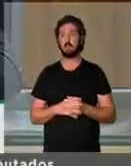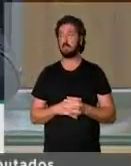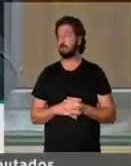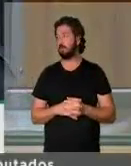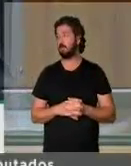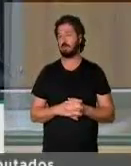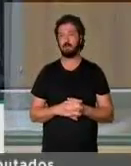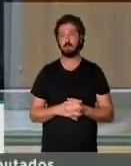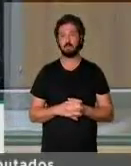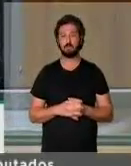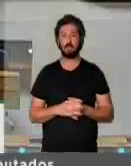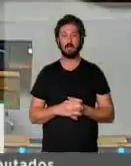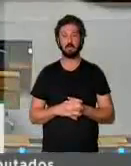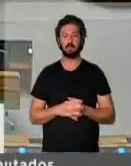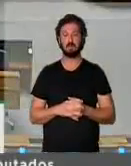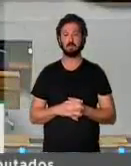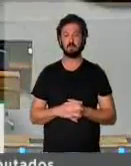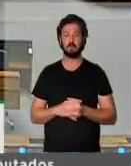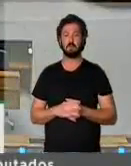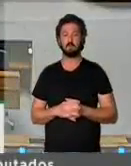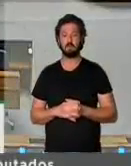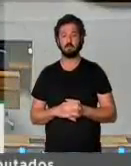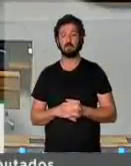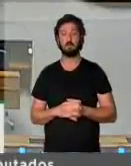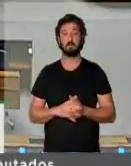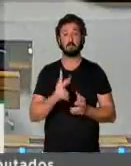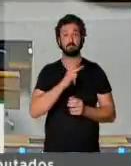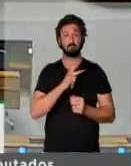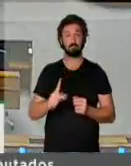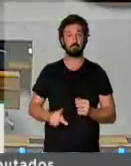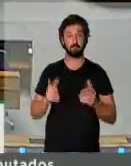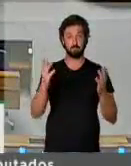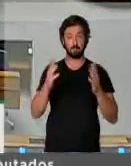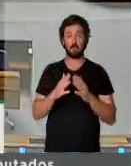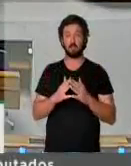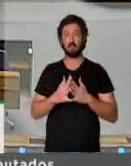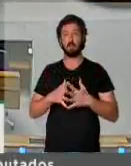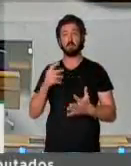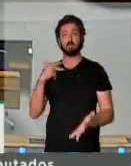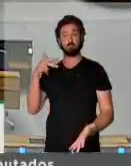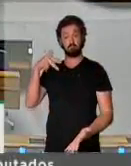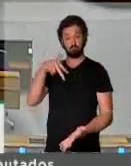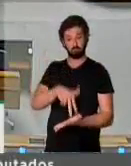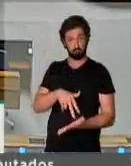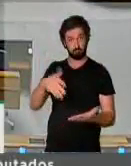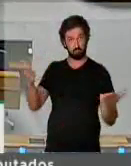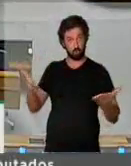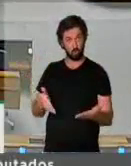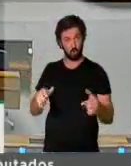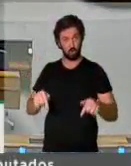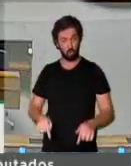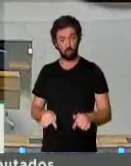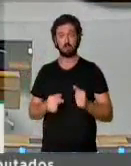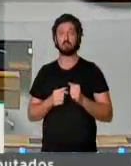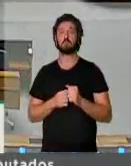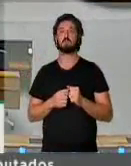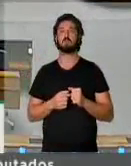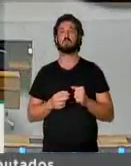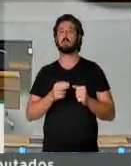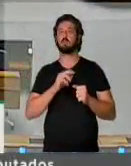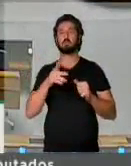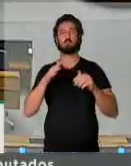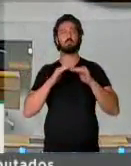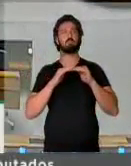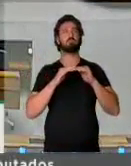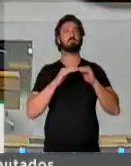Flavinho, Vossa Excelência tem 5 minutos na tribuna. Senhor presidente, eu subo nessa tribuna hoje não para dirigir